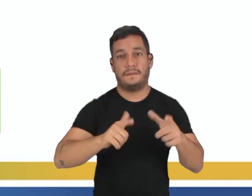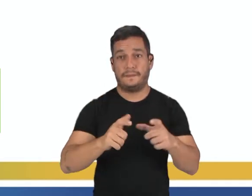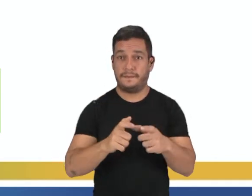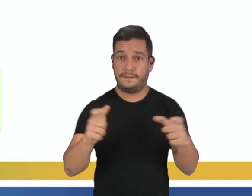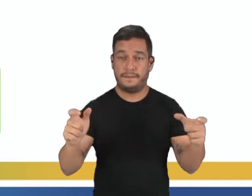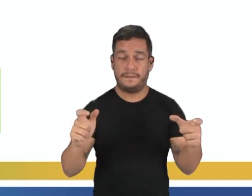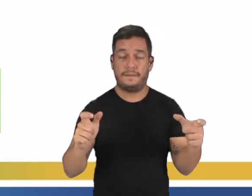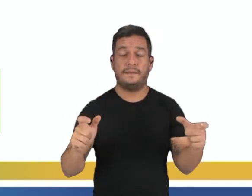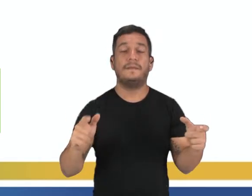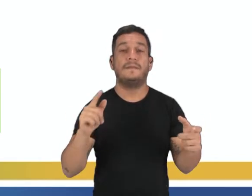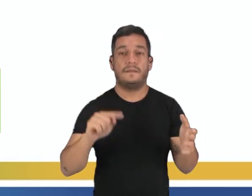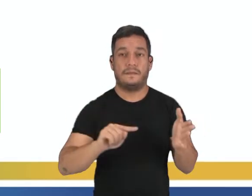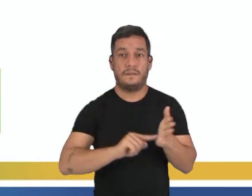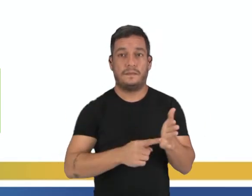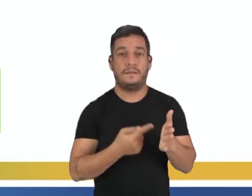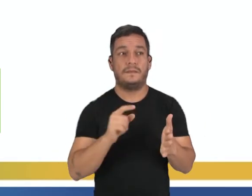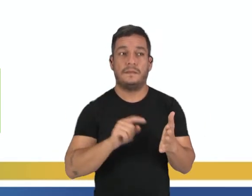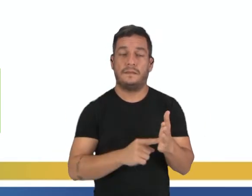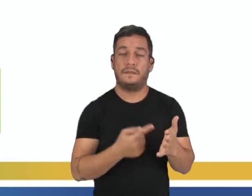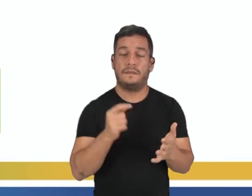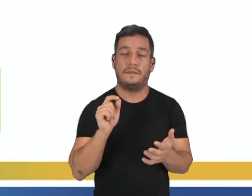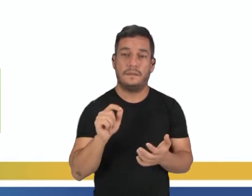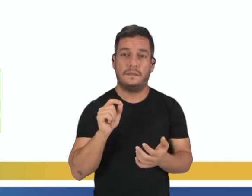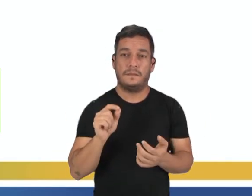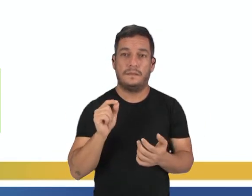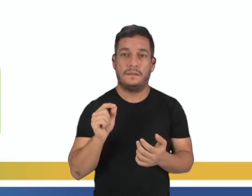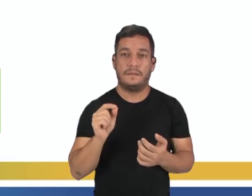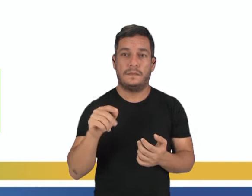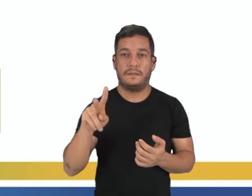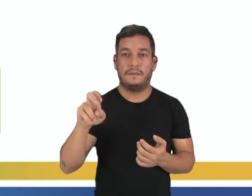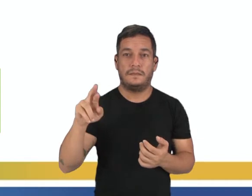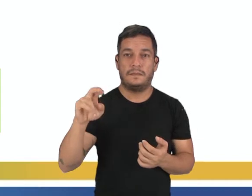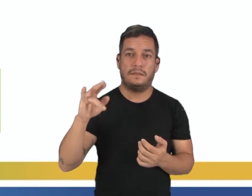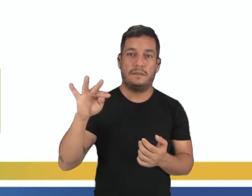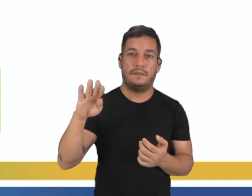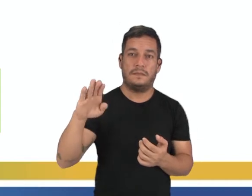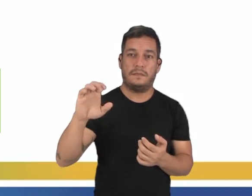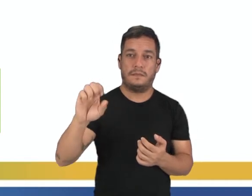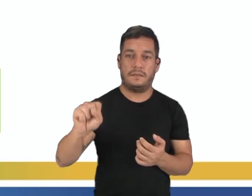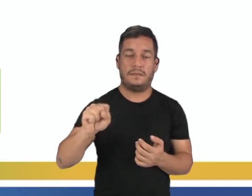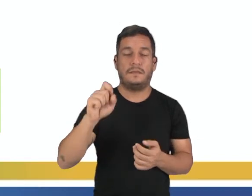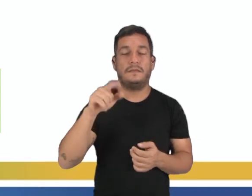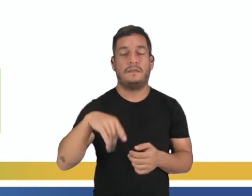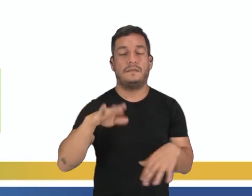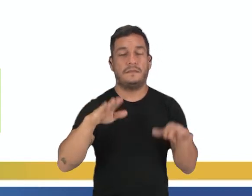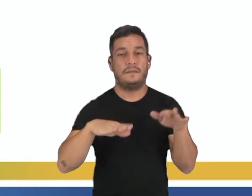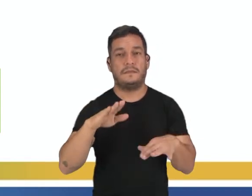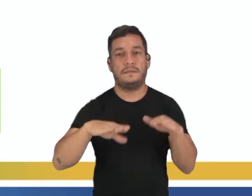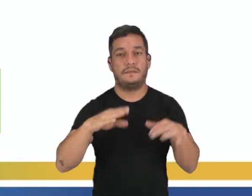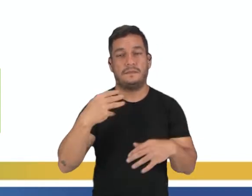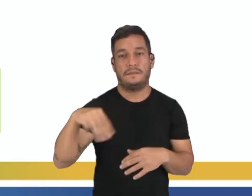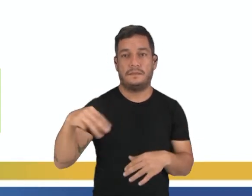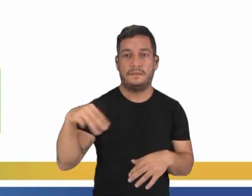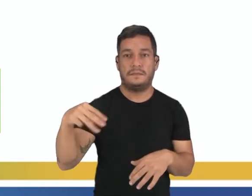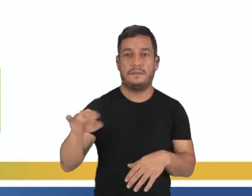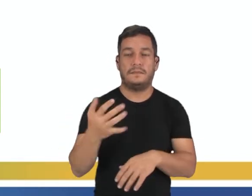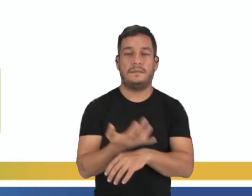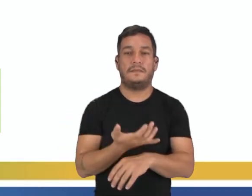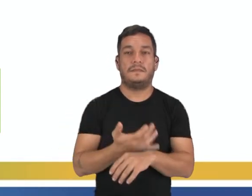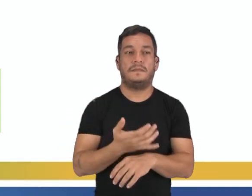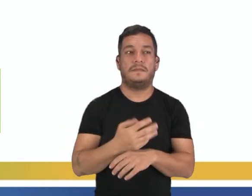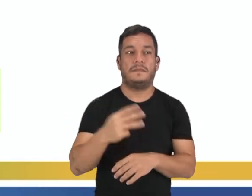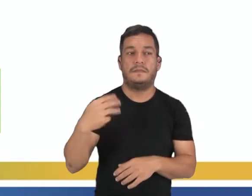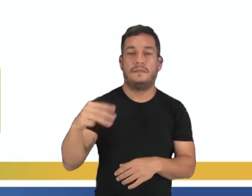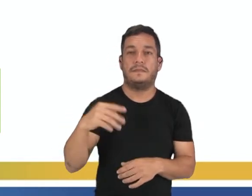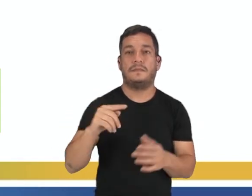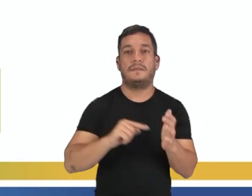maiúsculas. Então, esses pontos são os vértices. E, geralmente, na matemática, os pontos